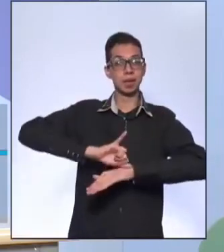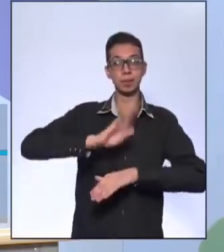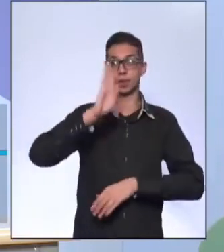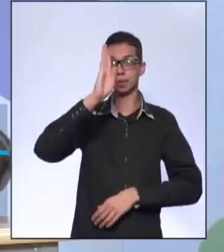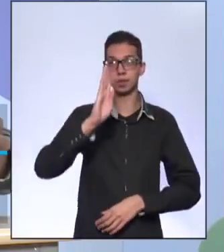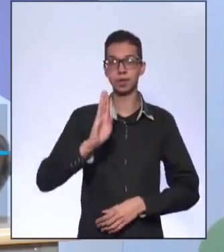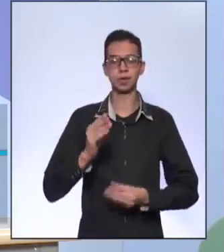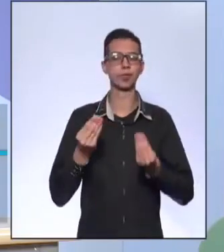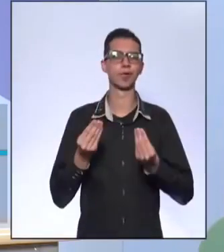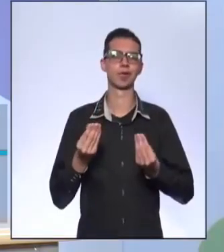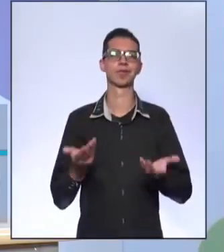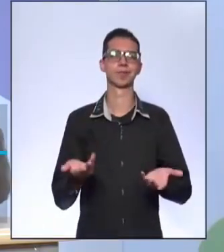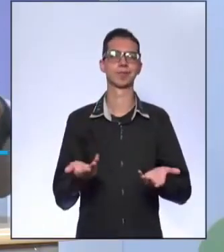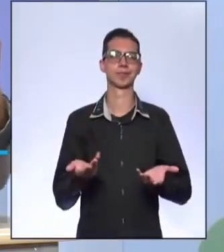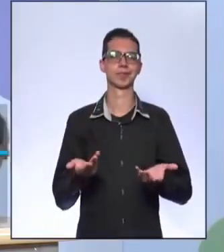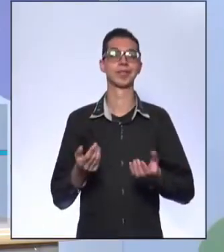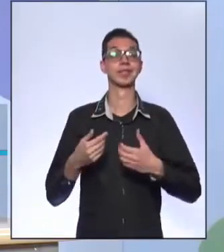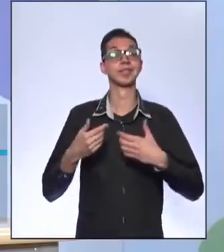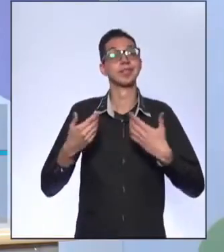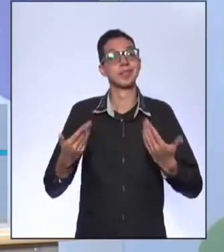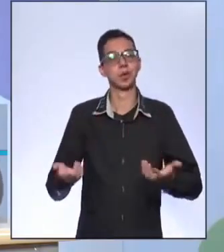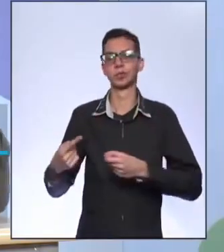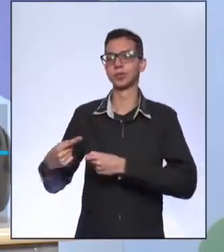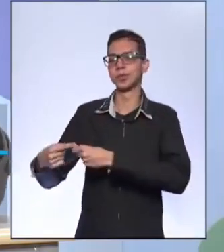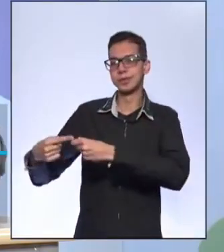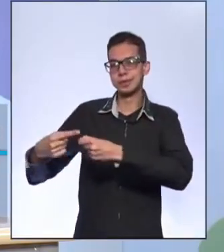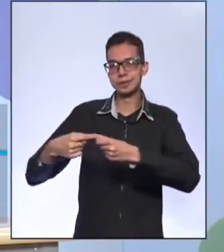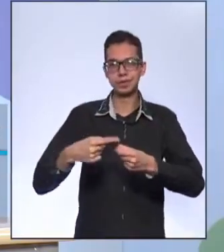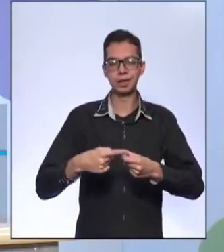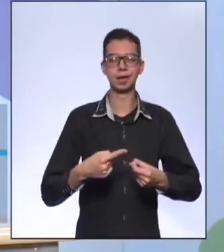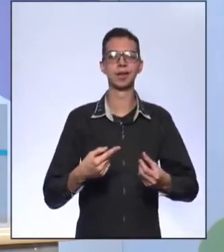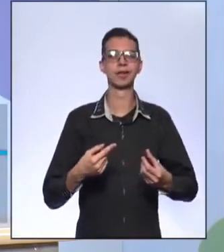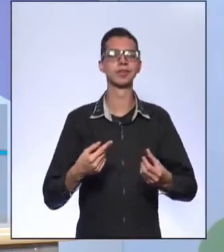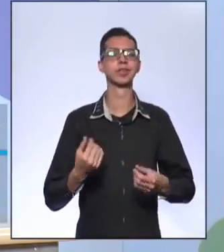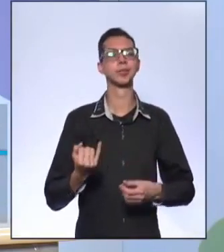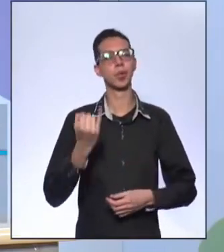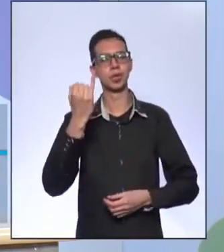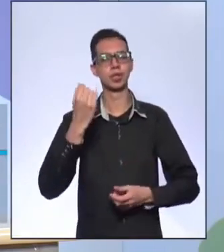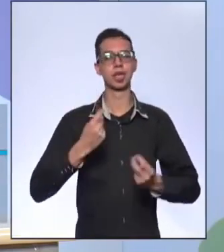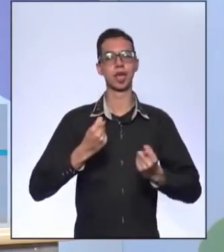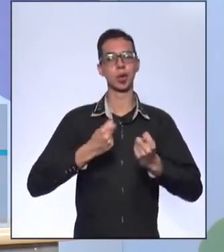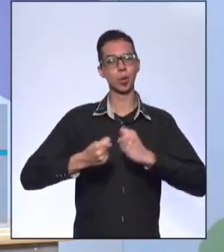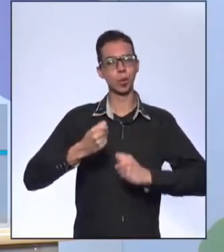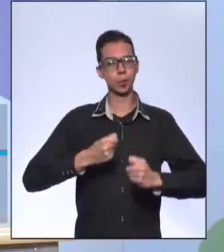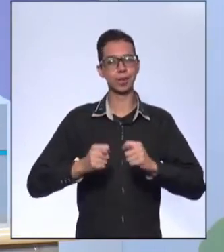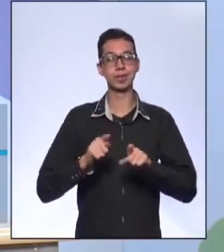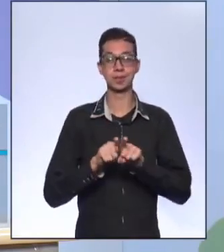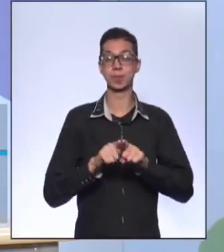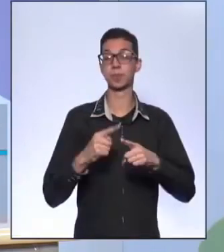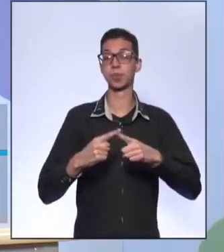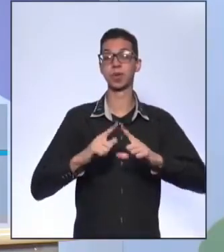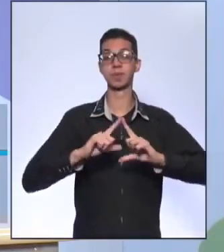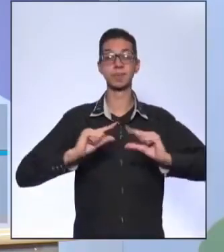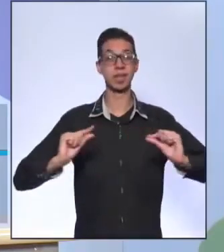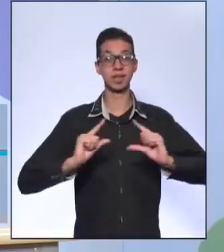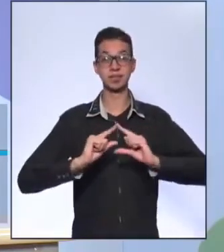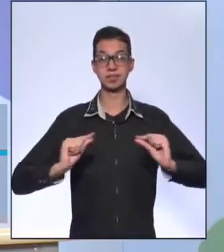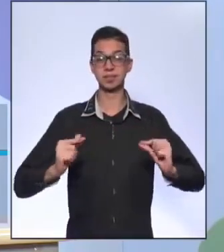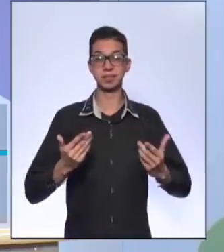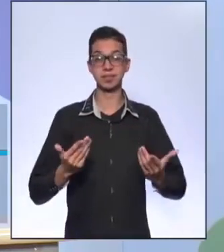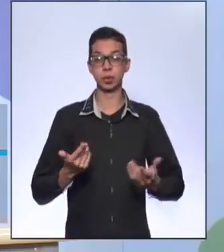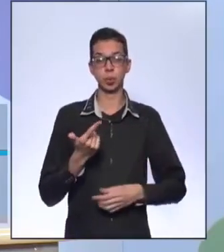quanto a cidade se relaciona com uma região do entorno uma importância econômica né porque Brasília não tem